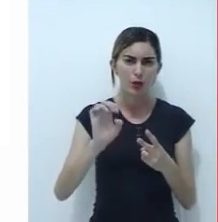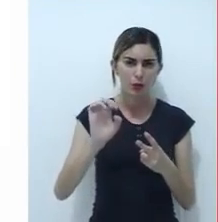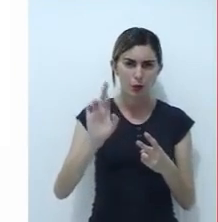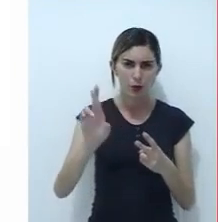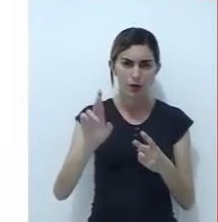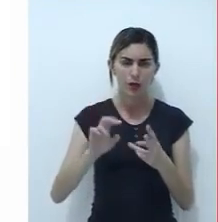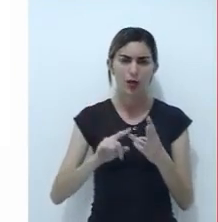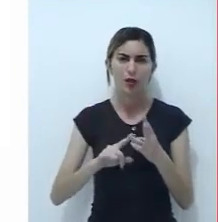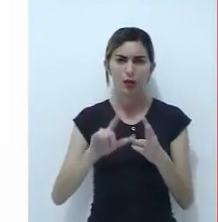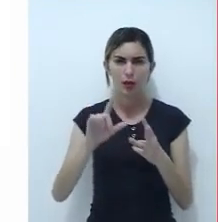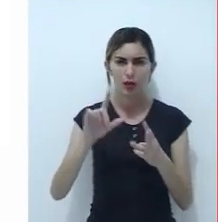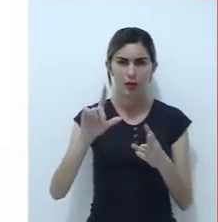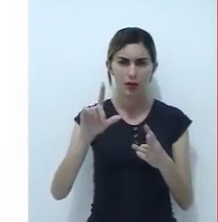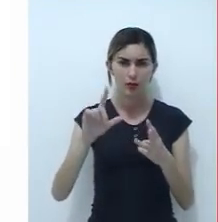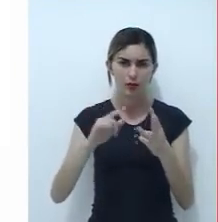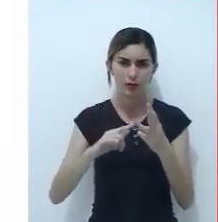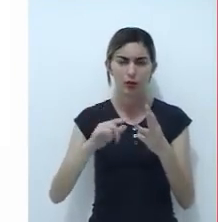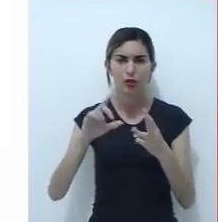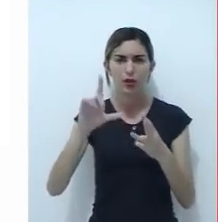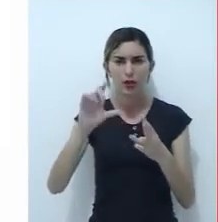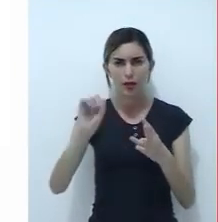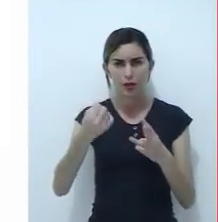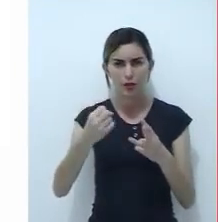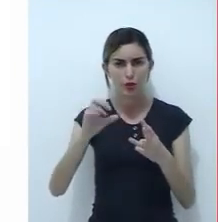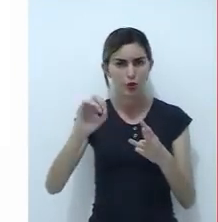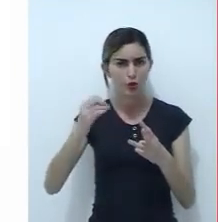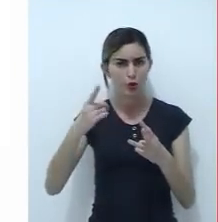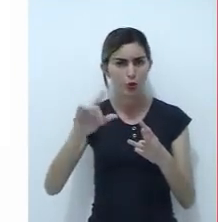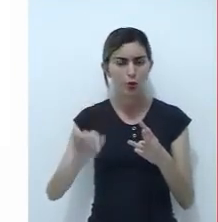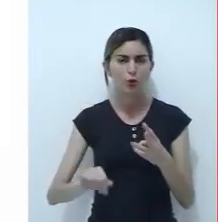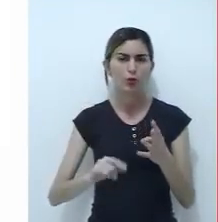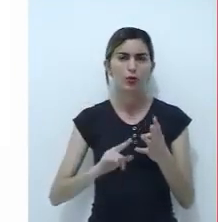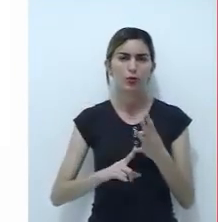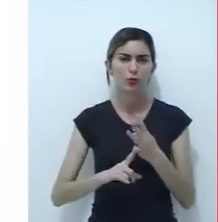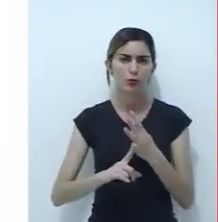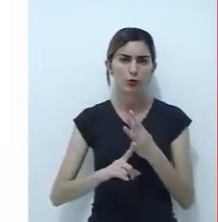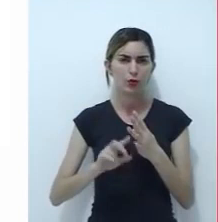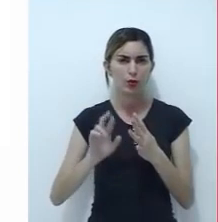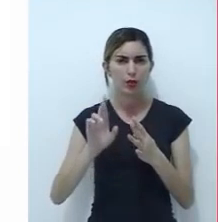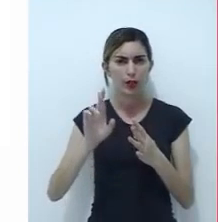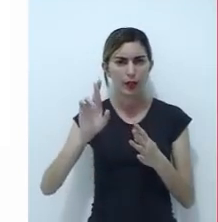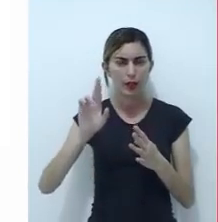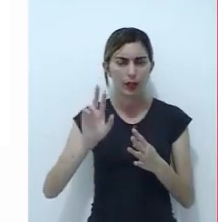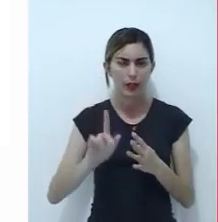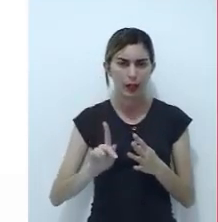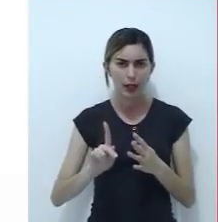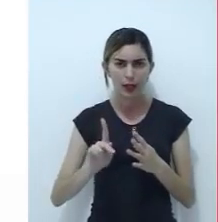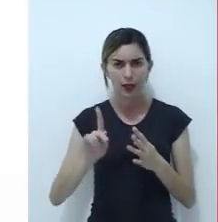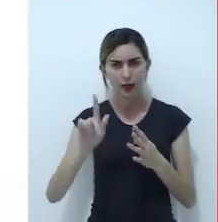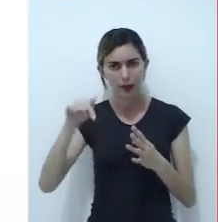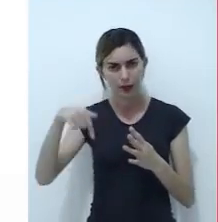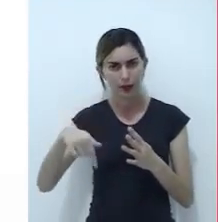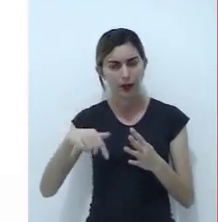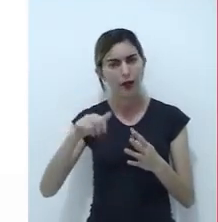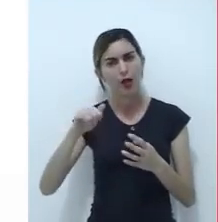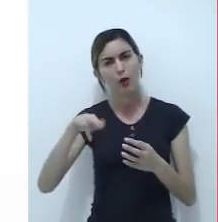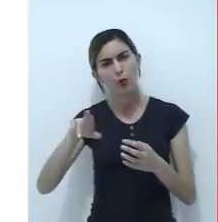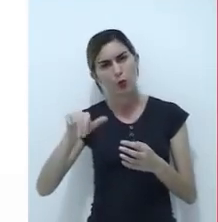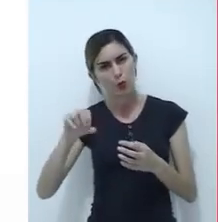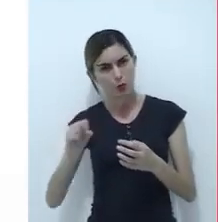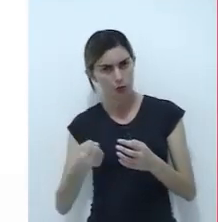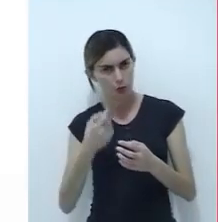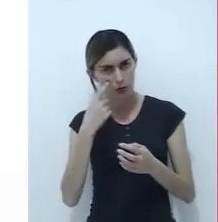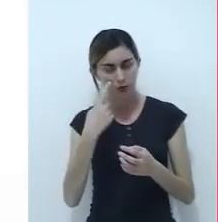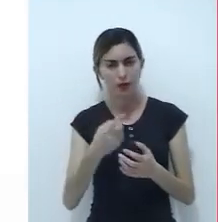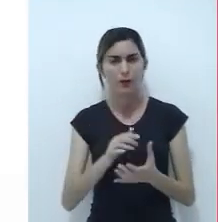L para líquido, o S para sólido e o AQ para aquoso. E aí, pessoal,